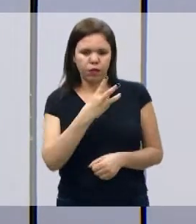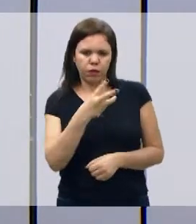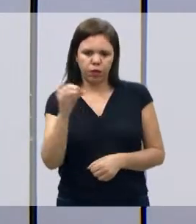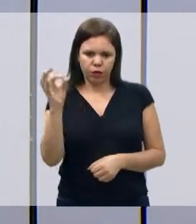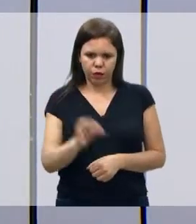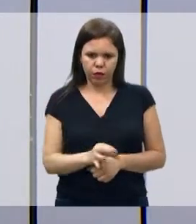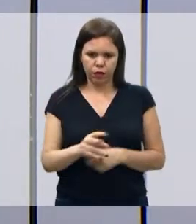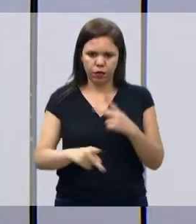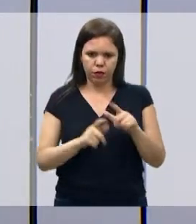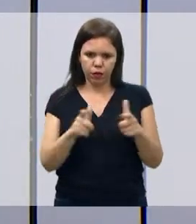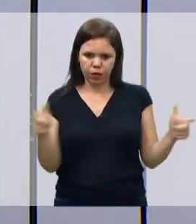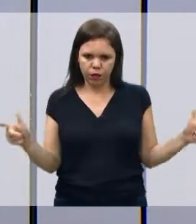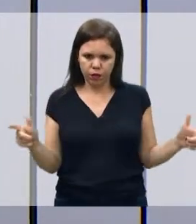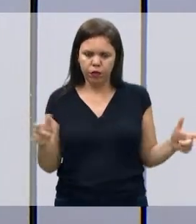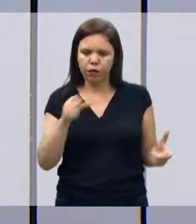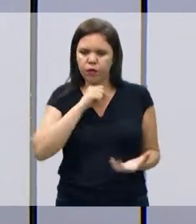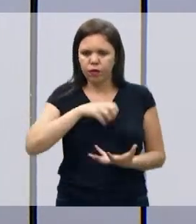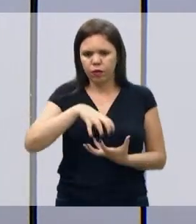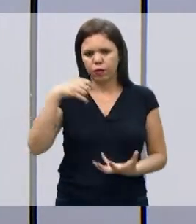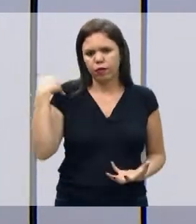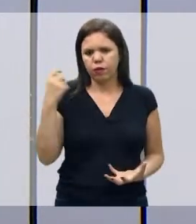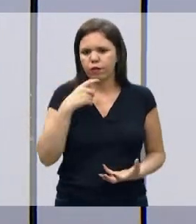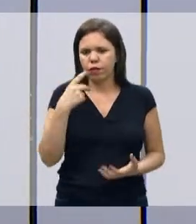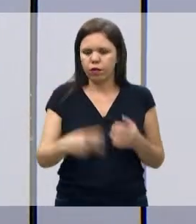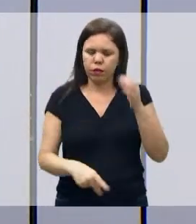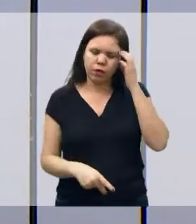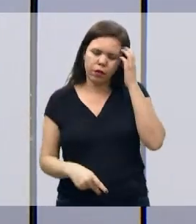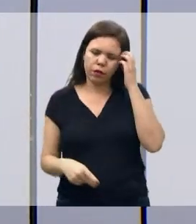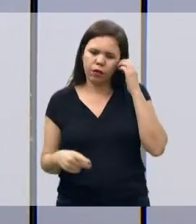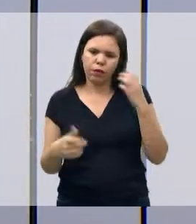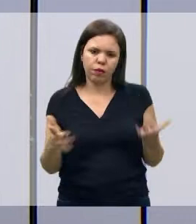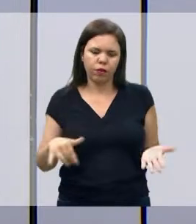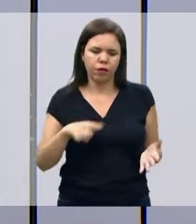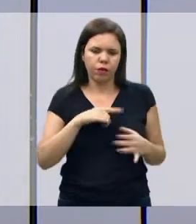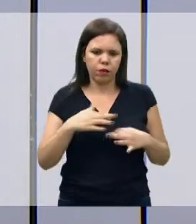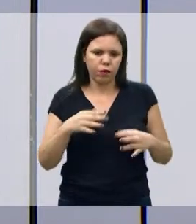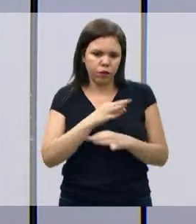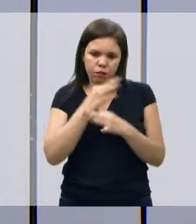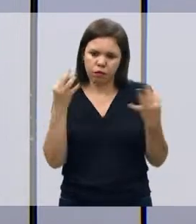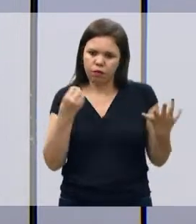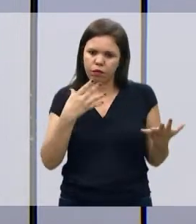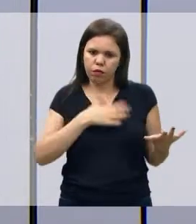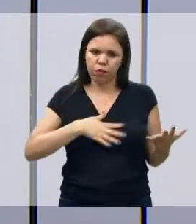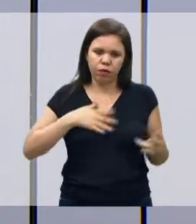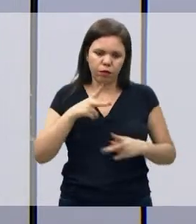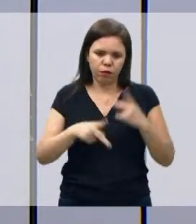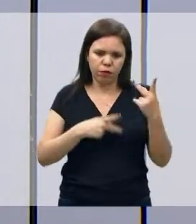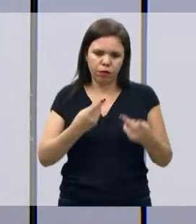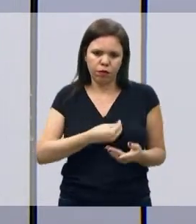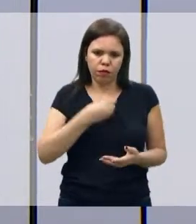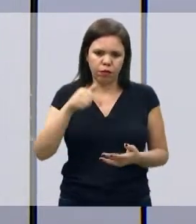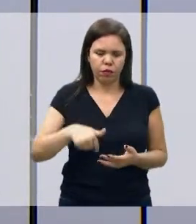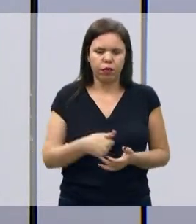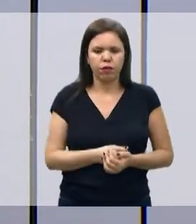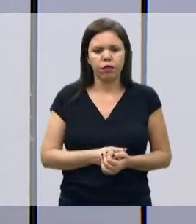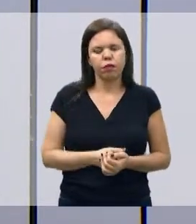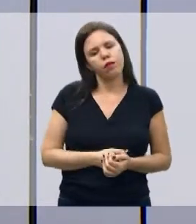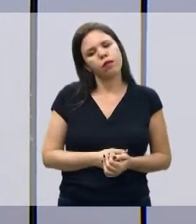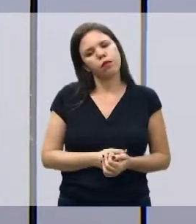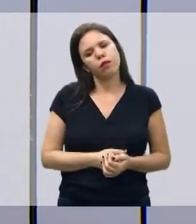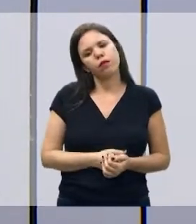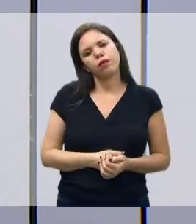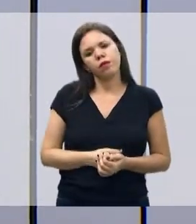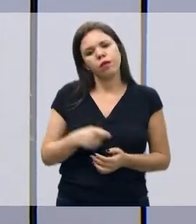30% assim, da população idosa em Campinas. E Campinas é uma cidade muito boa do idoso se viver na cidade. Tanto